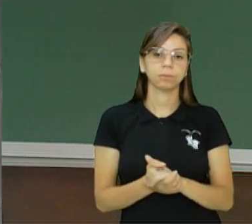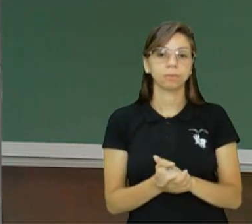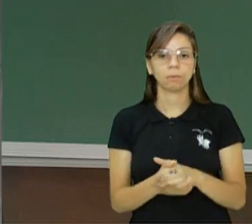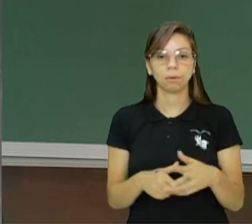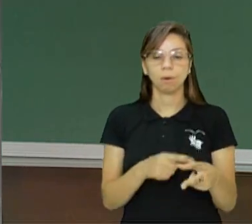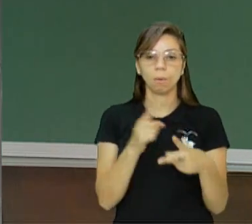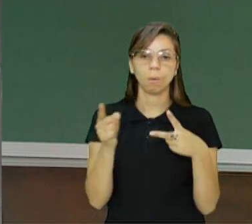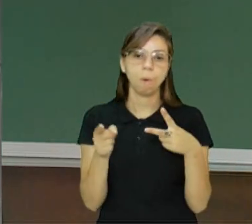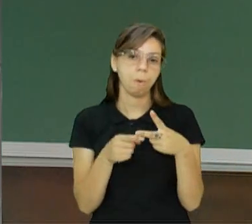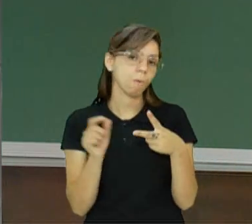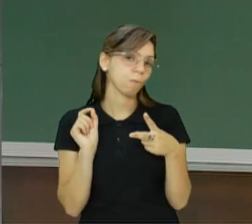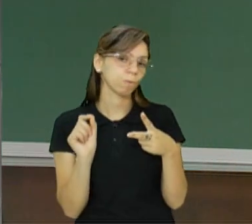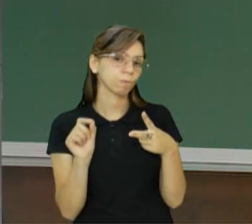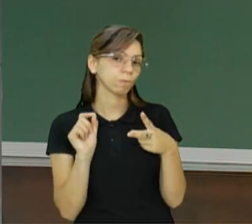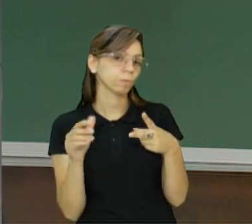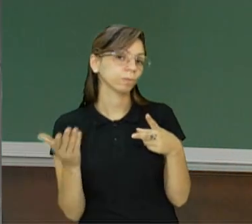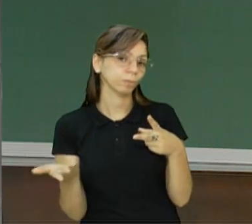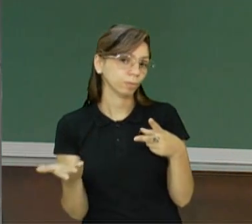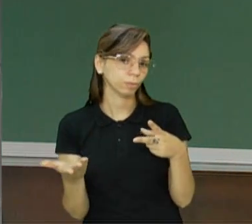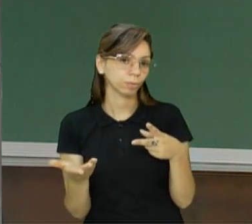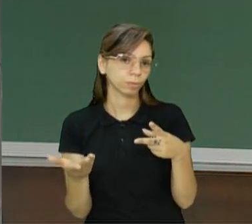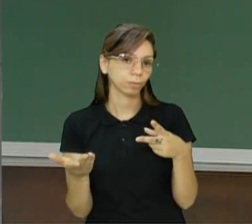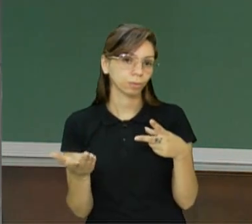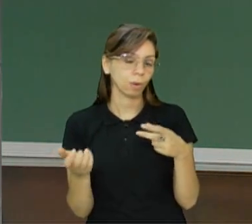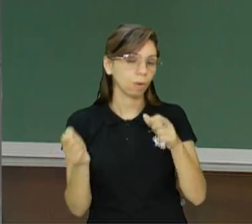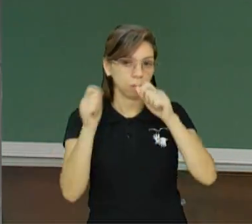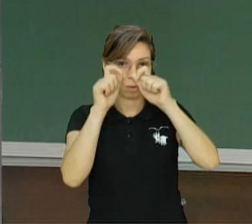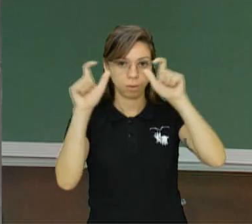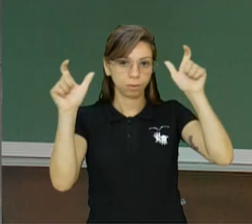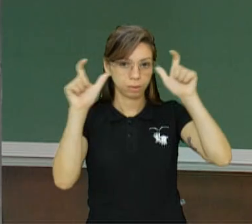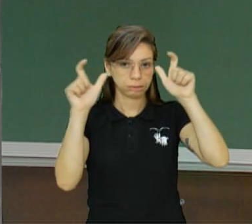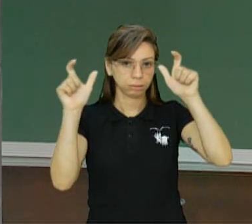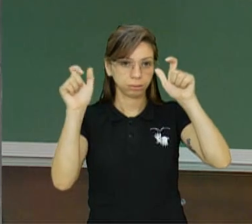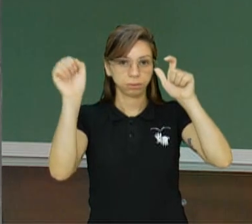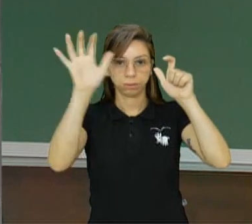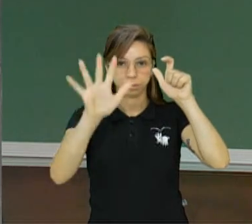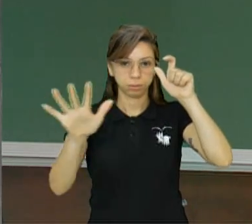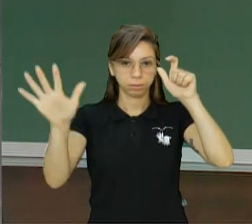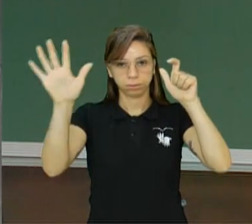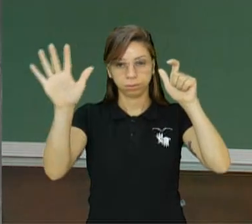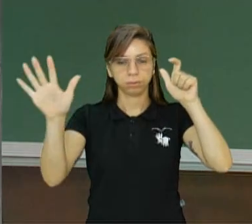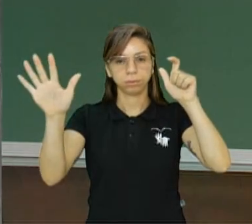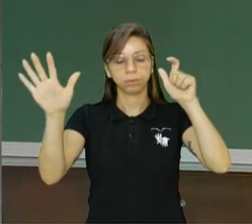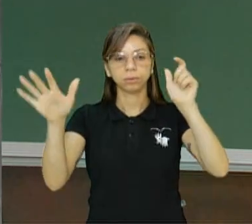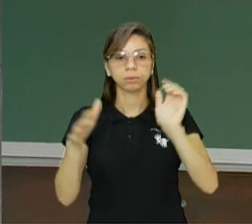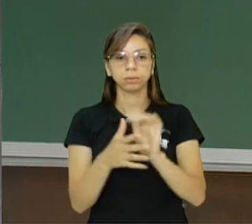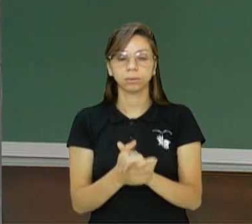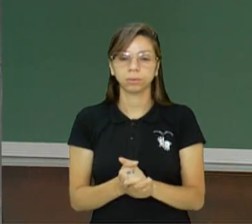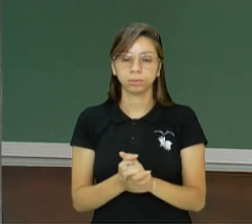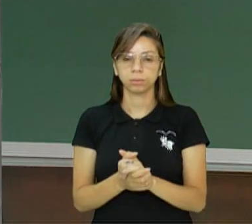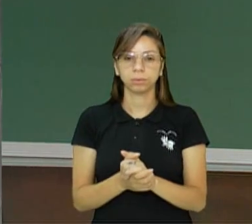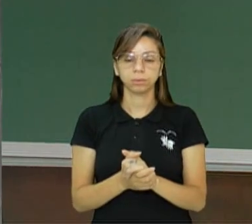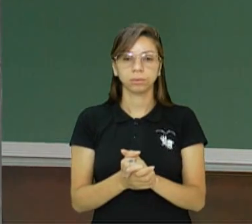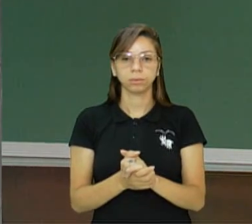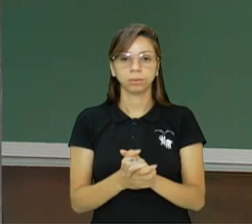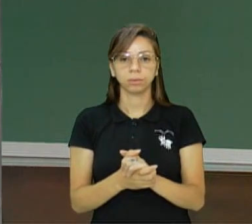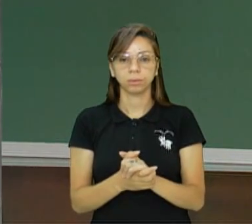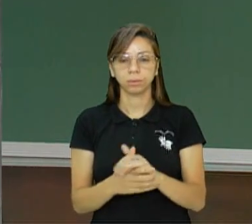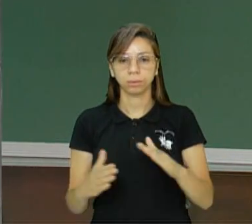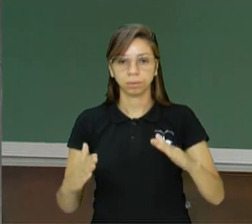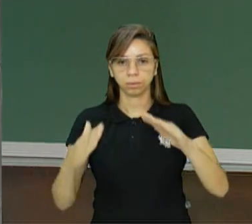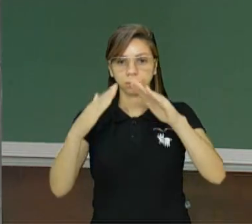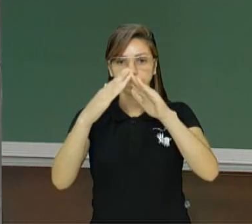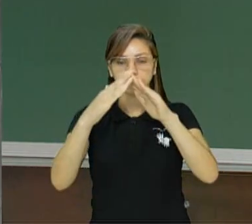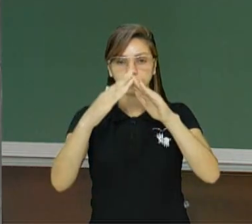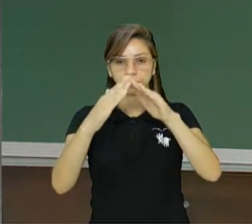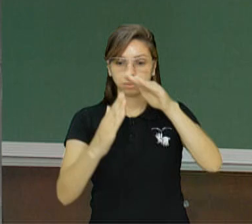passo 2, o que nós temos que fazer? Olha bem atenção aqui nesta foto. Nós pegamos e viramos a nossa pirâmide, ó.